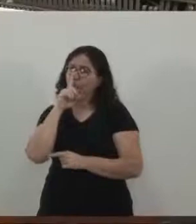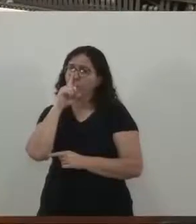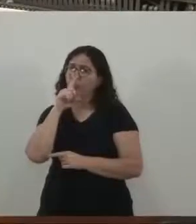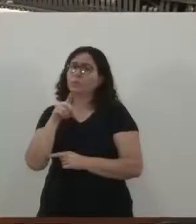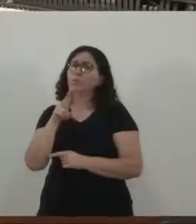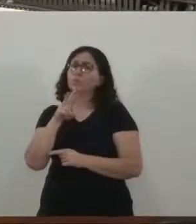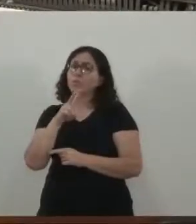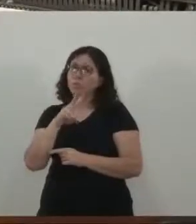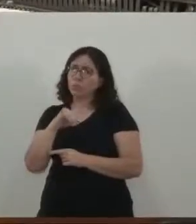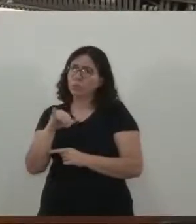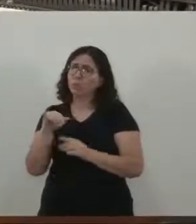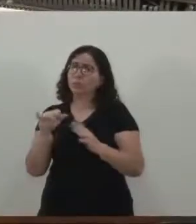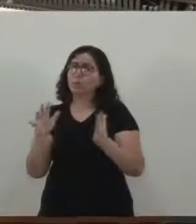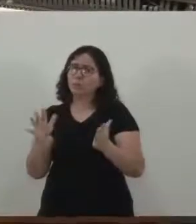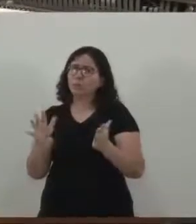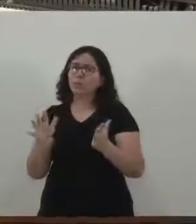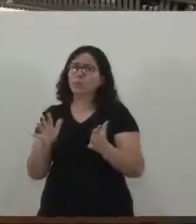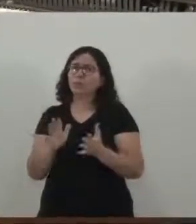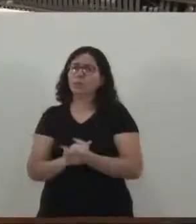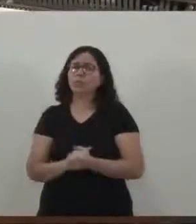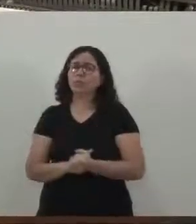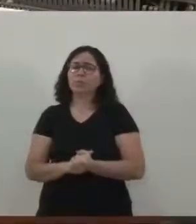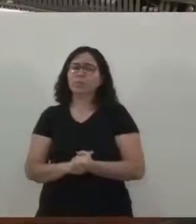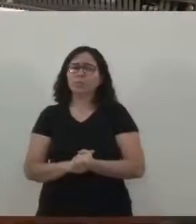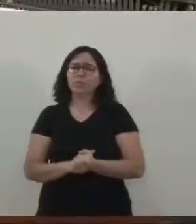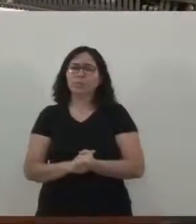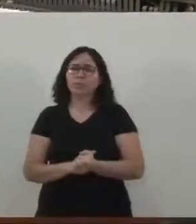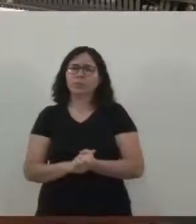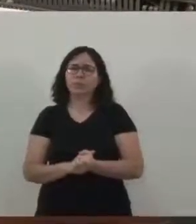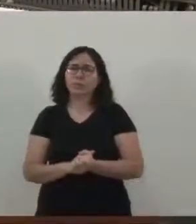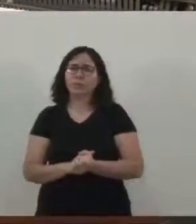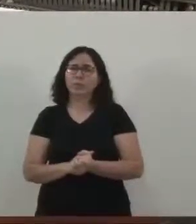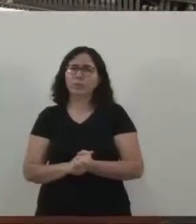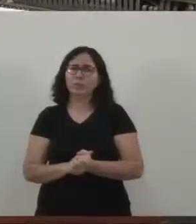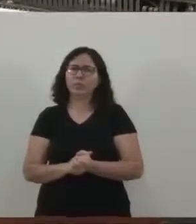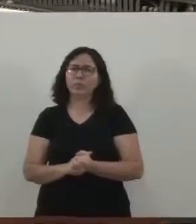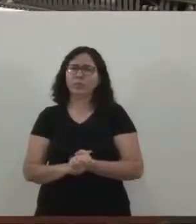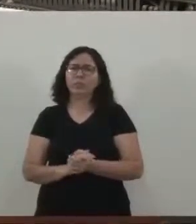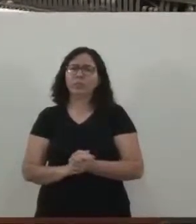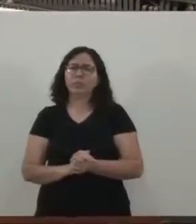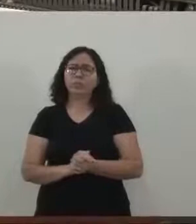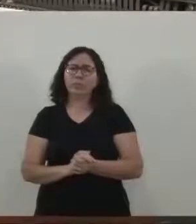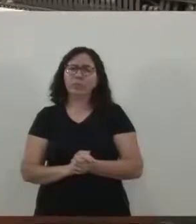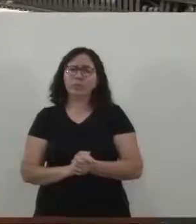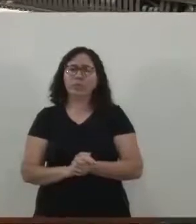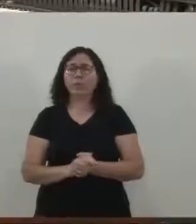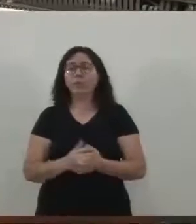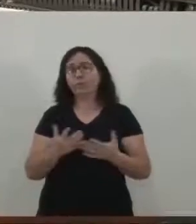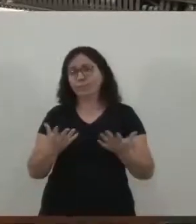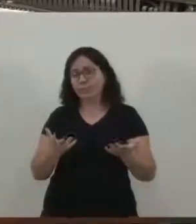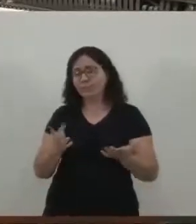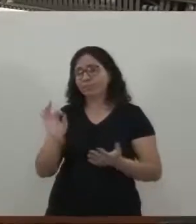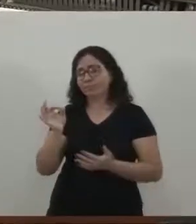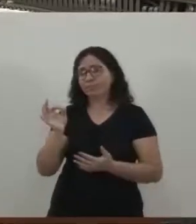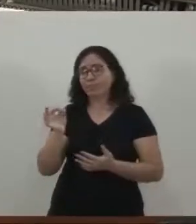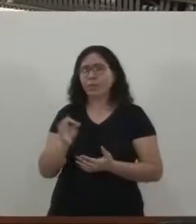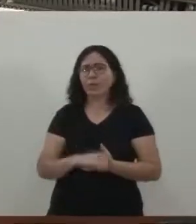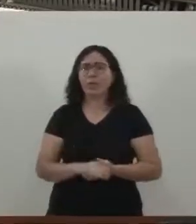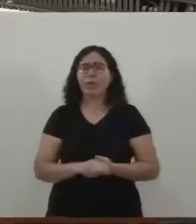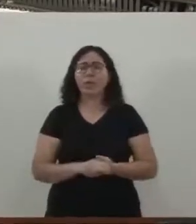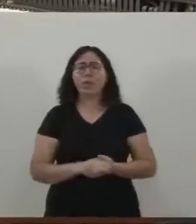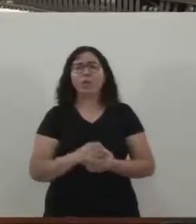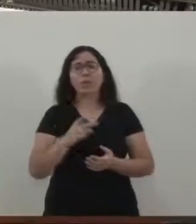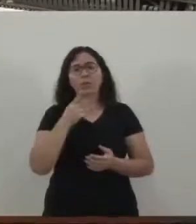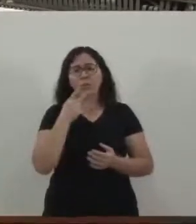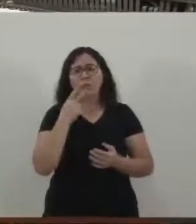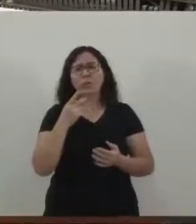ocasionar problema para quem fez e para quem repassou. Mas obrigado pelas palavras. É assim que tem que ser mesmo. E como você disse, a gente deve